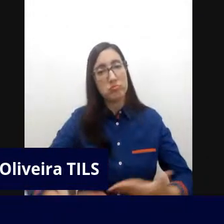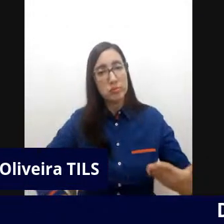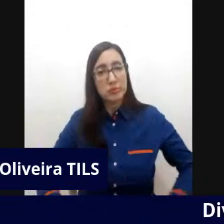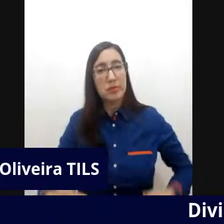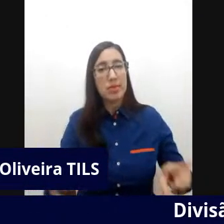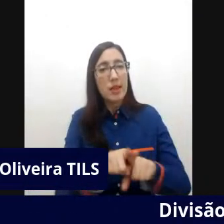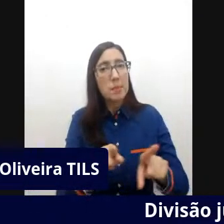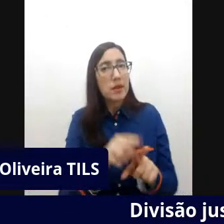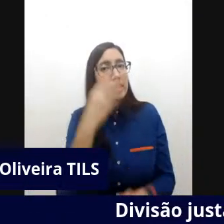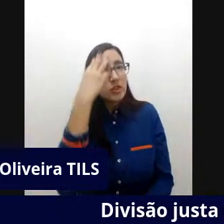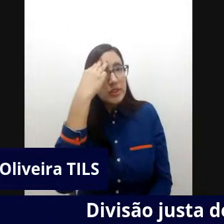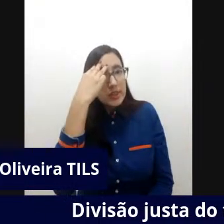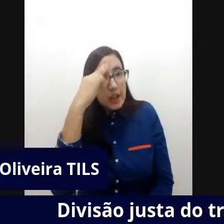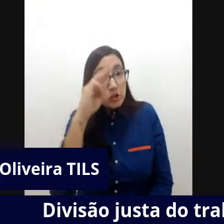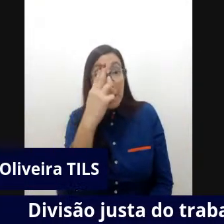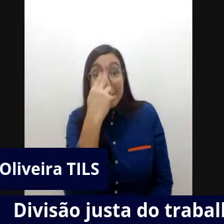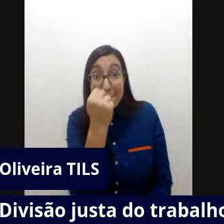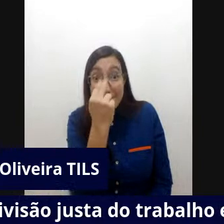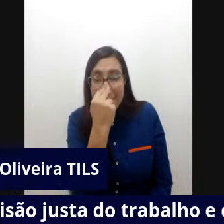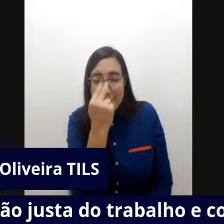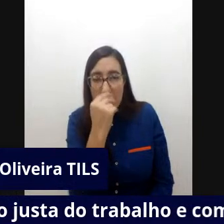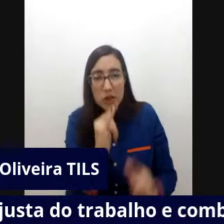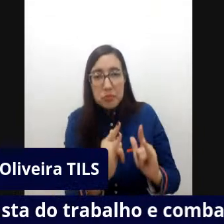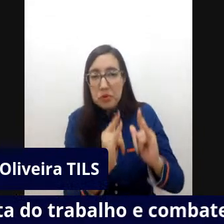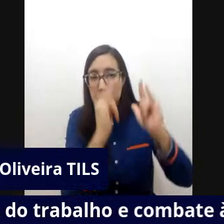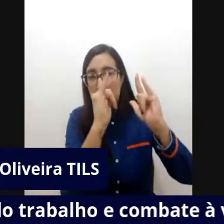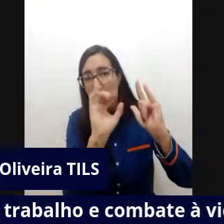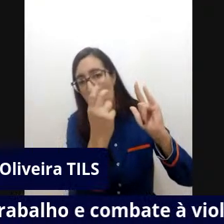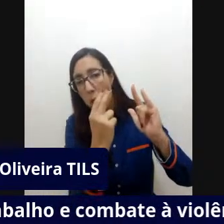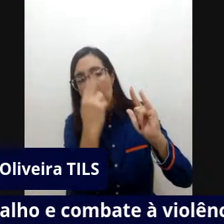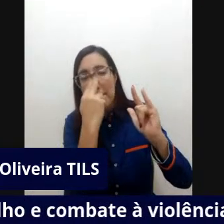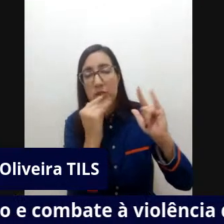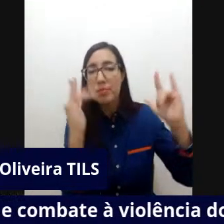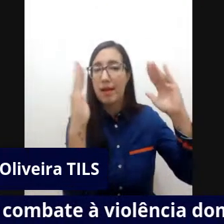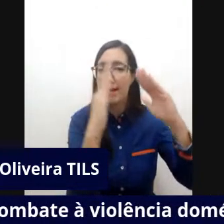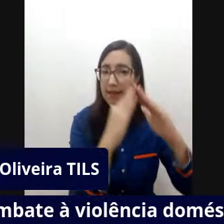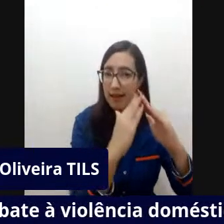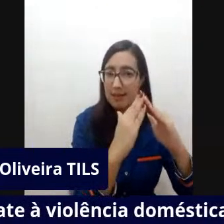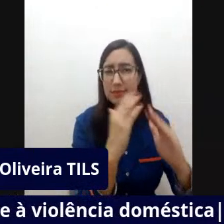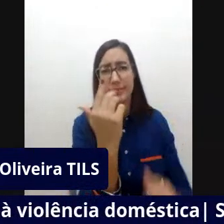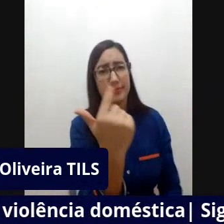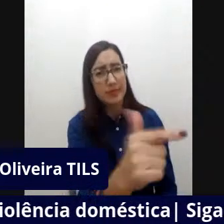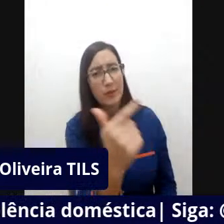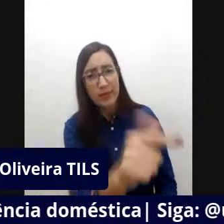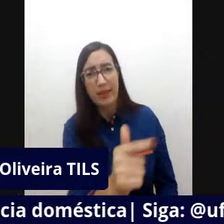a lei complementar foi aprovada, aí teve o golpe em